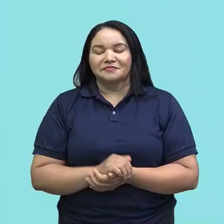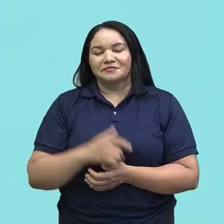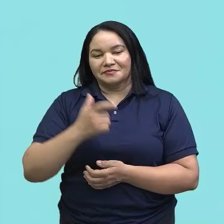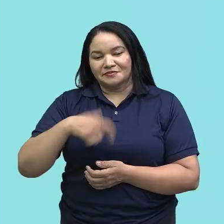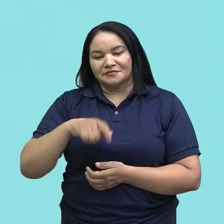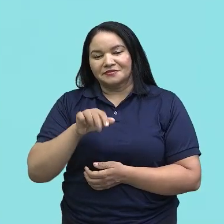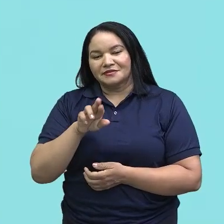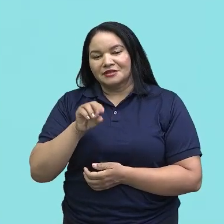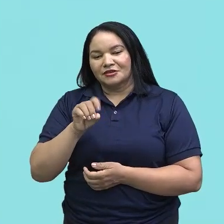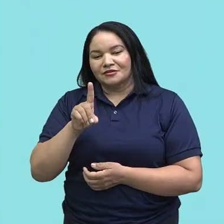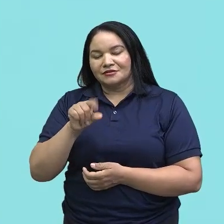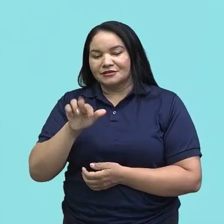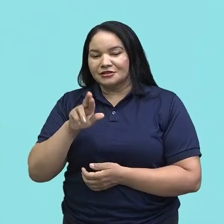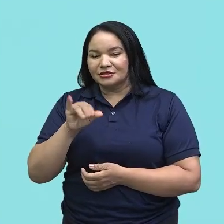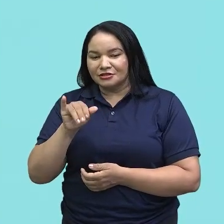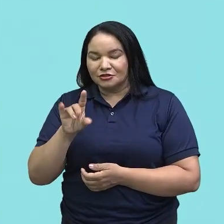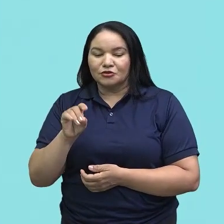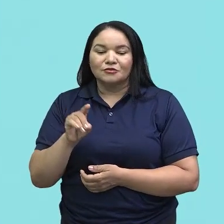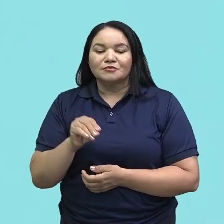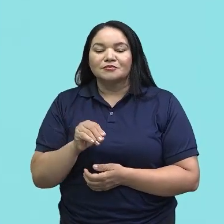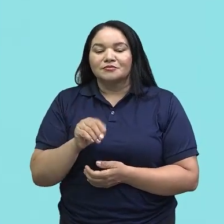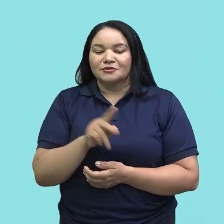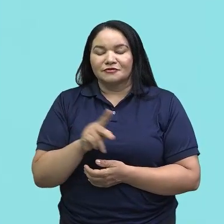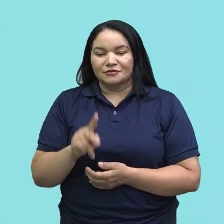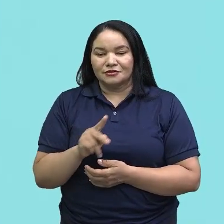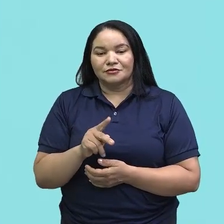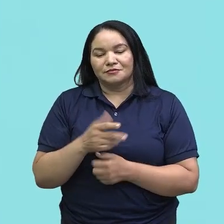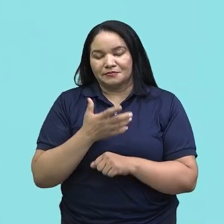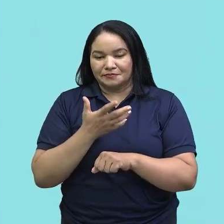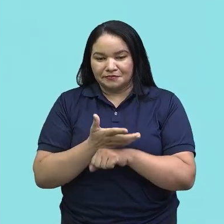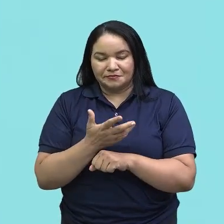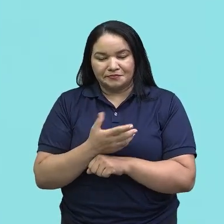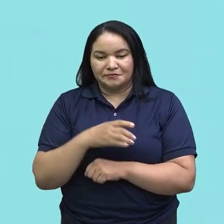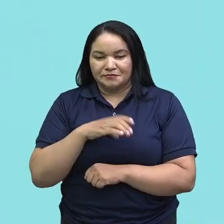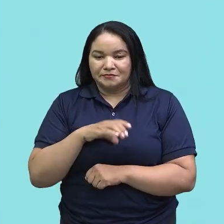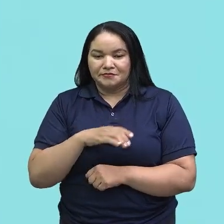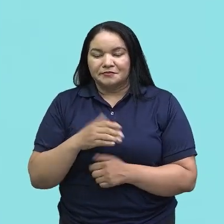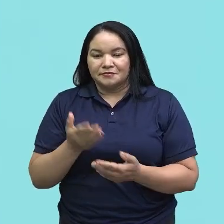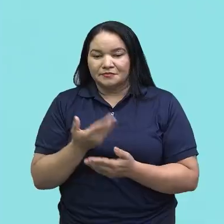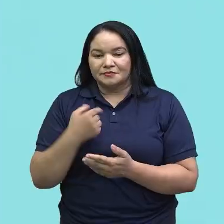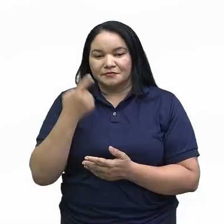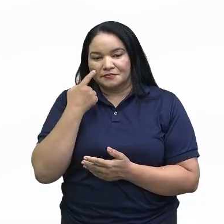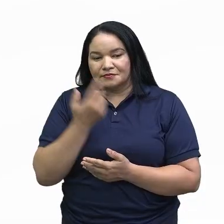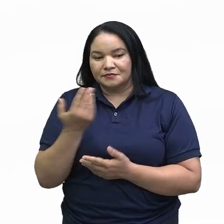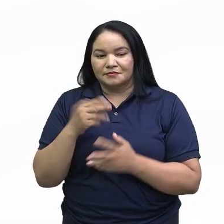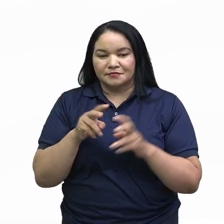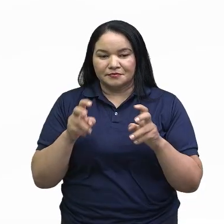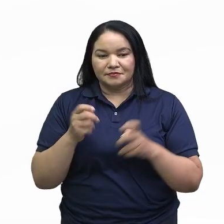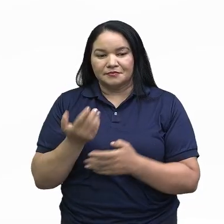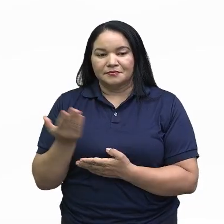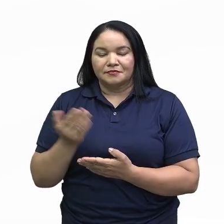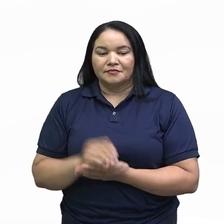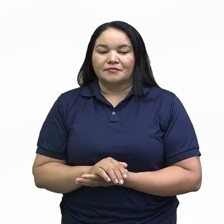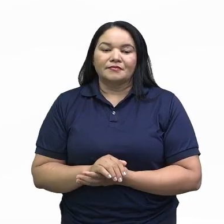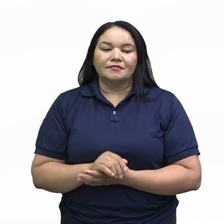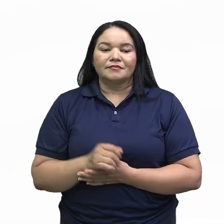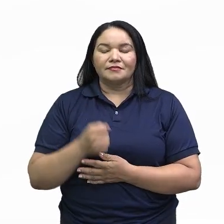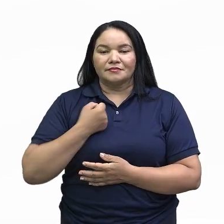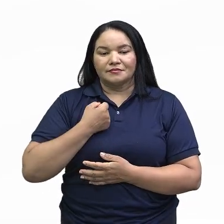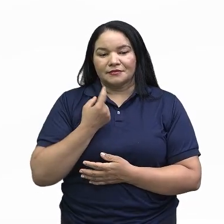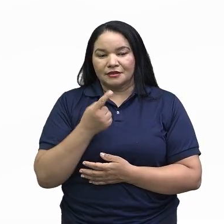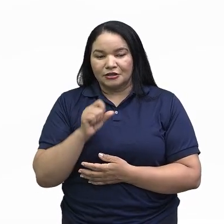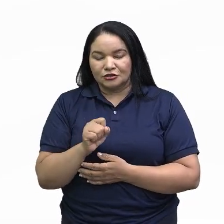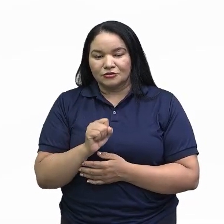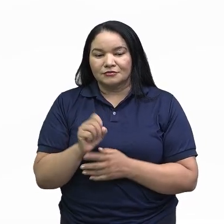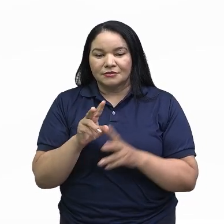professor Rodrigo Ribeiro, ministrante desse componente. Vamos ver o que teremos na aula de número 18. Objeto